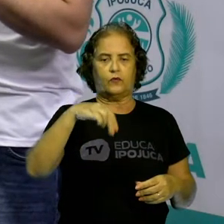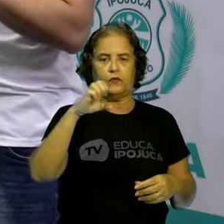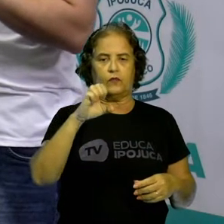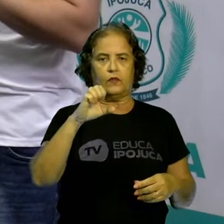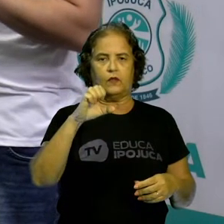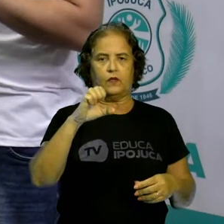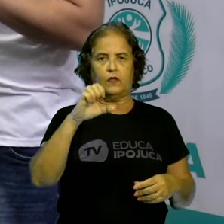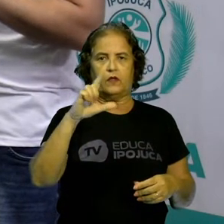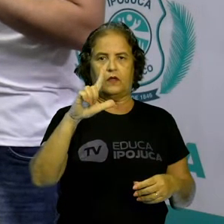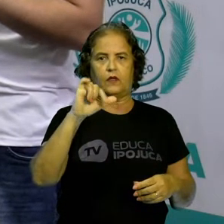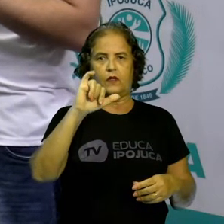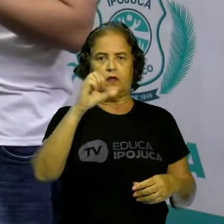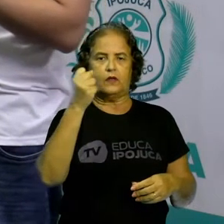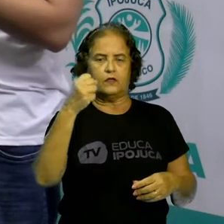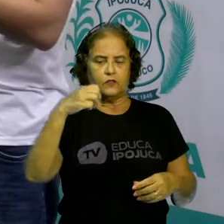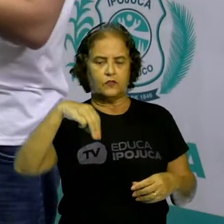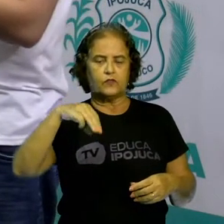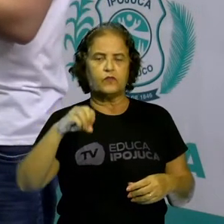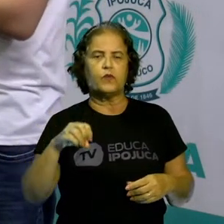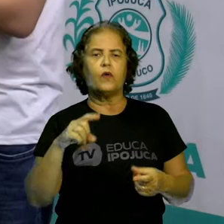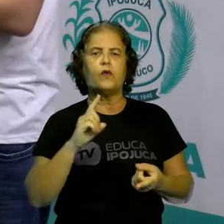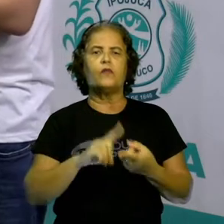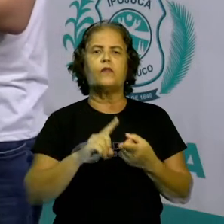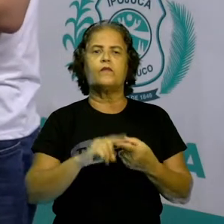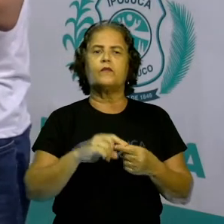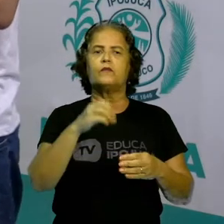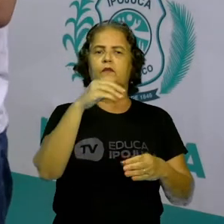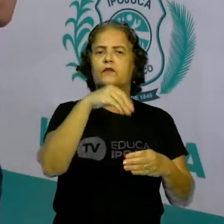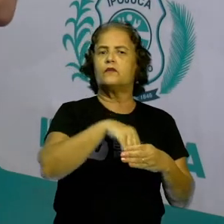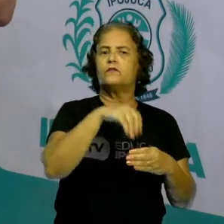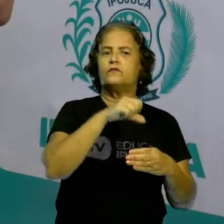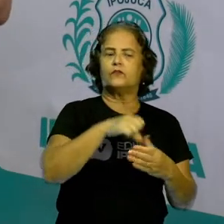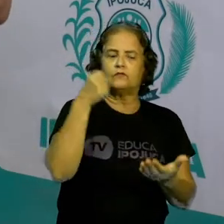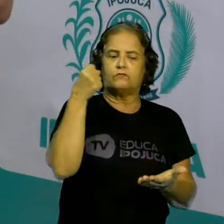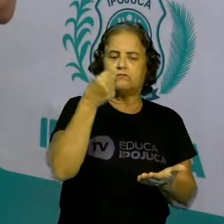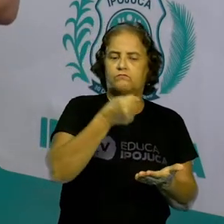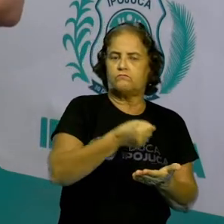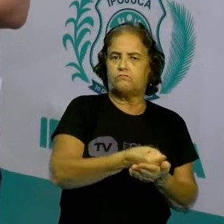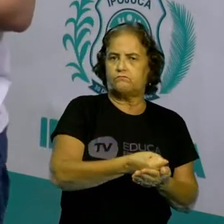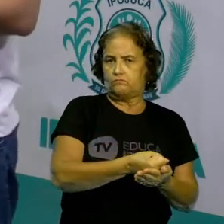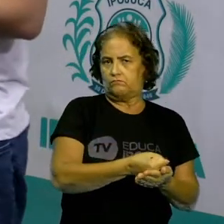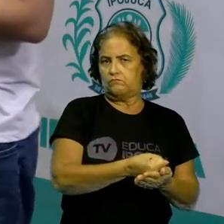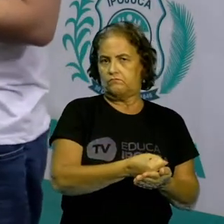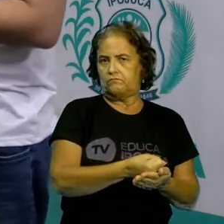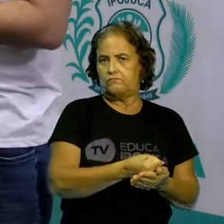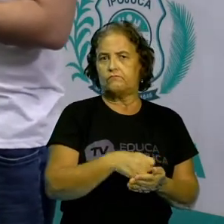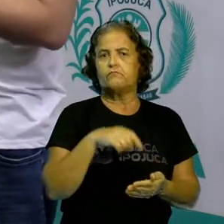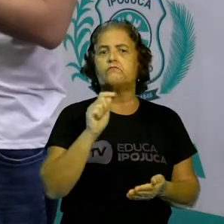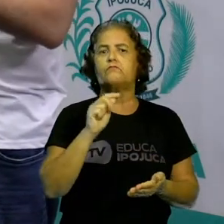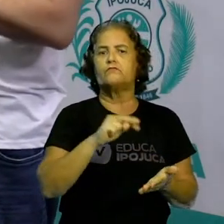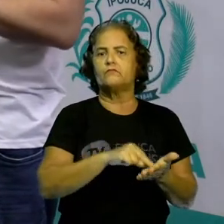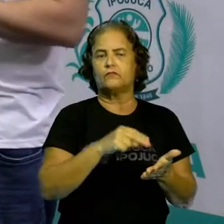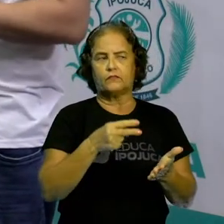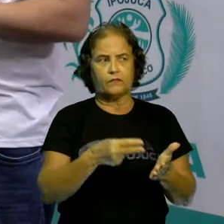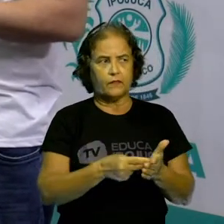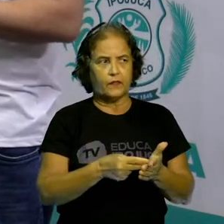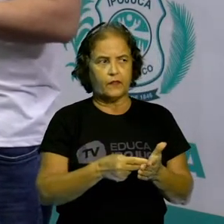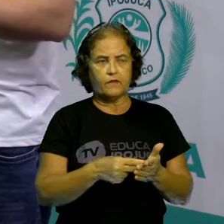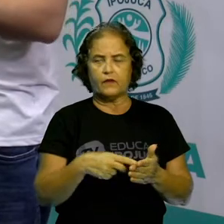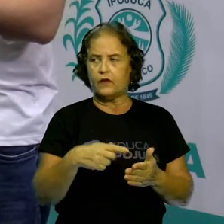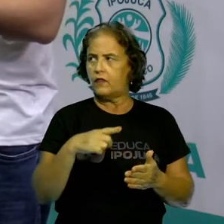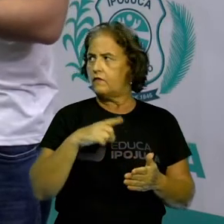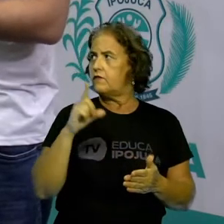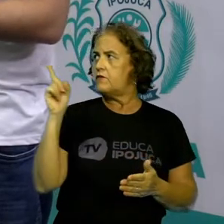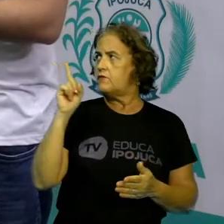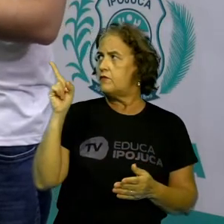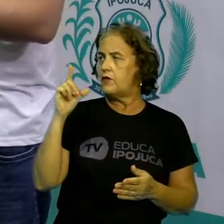cabresto, tá certo? O que é que era o voto de cabresto? Porque como vocês estão vendo aí nessa ilustração, onde você tem um político, né,